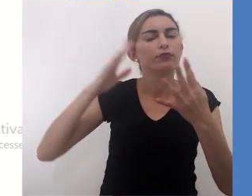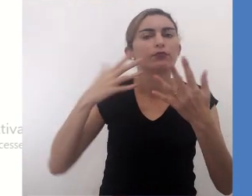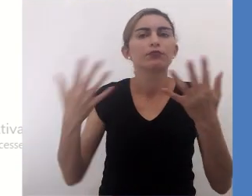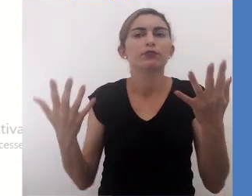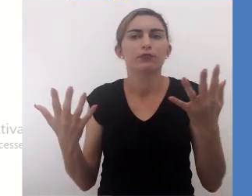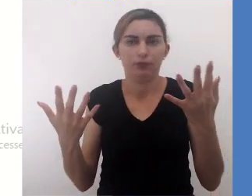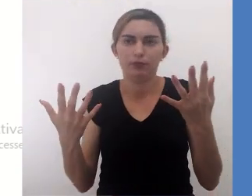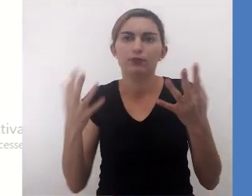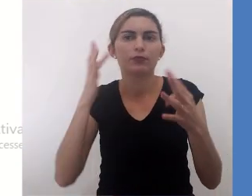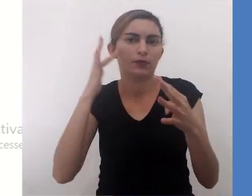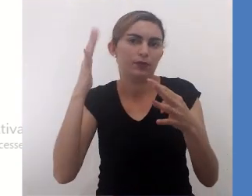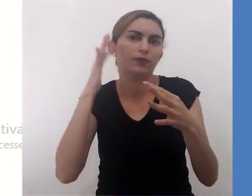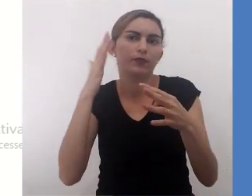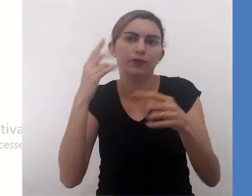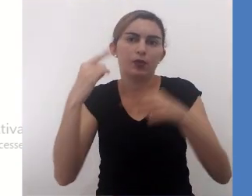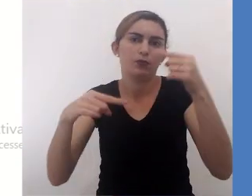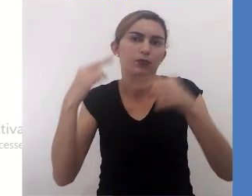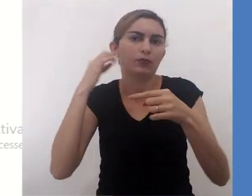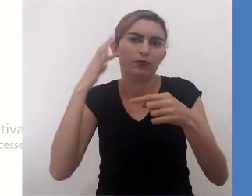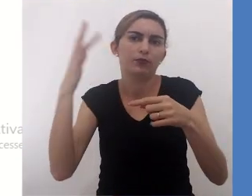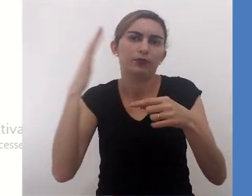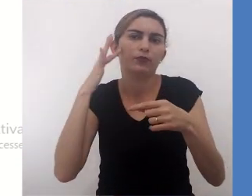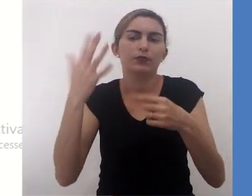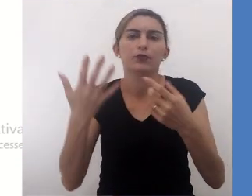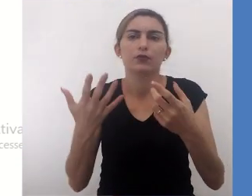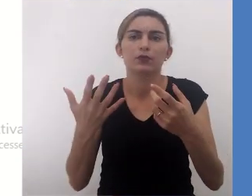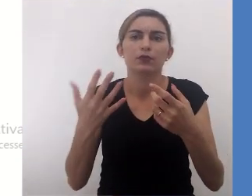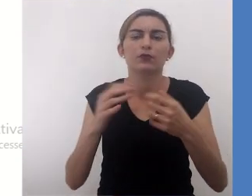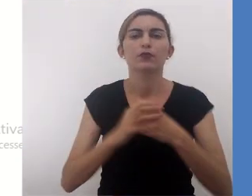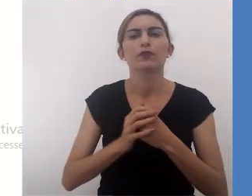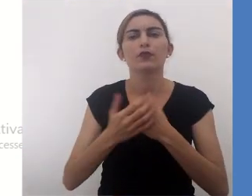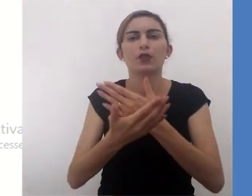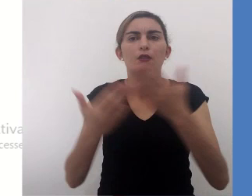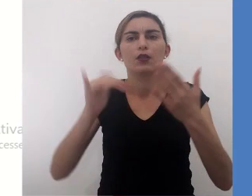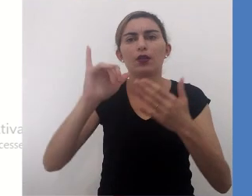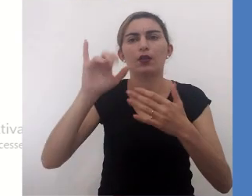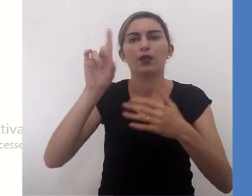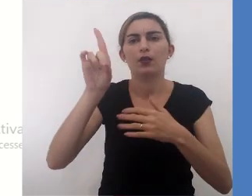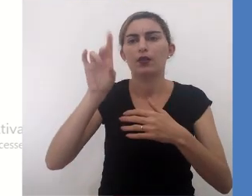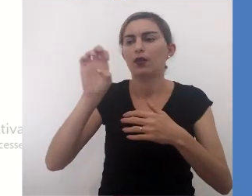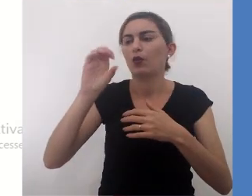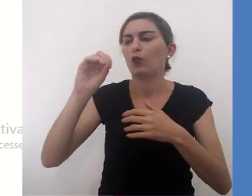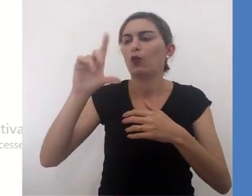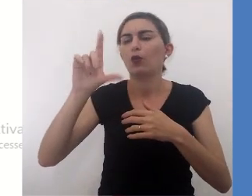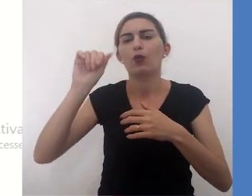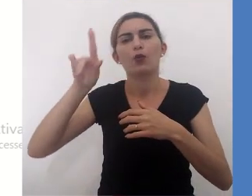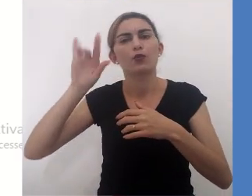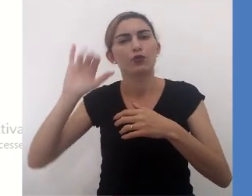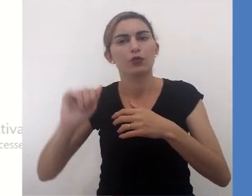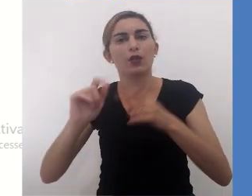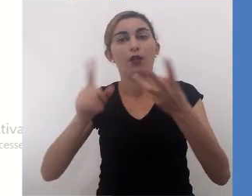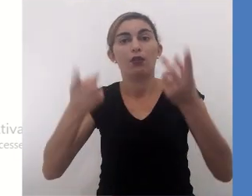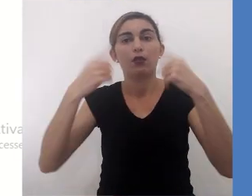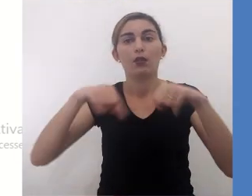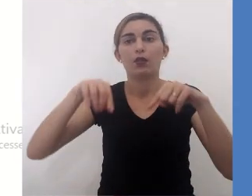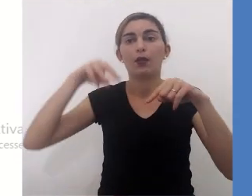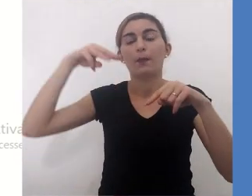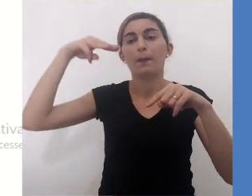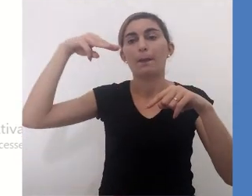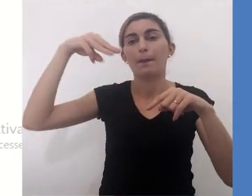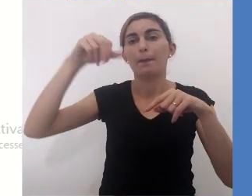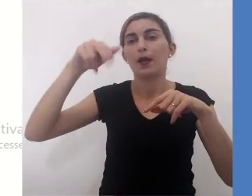a política, aí ele vai falar de cultural e ideológica, né? Aí vem o materialismo dialético,